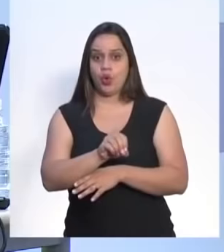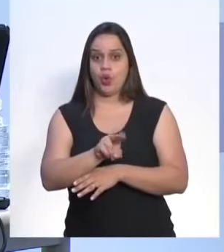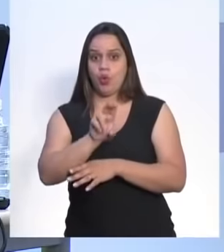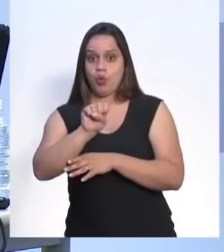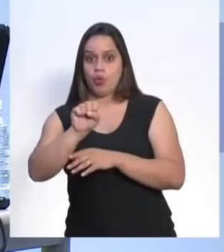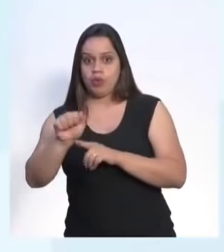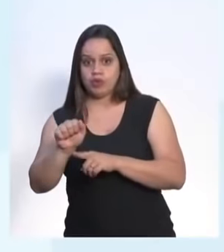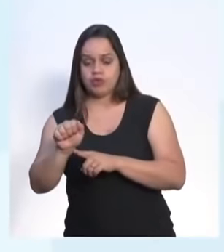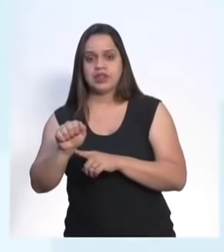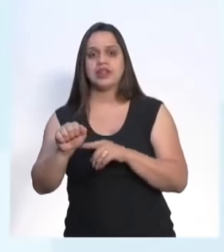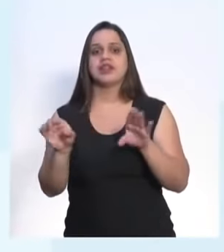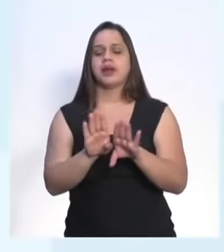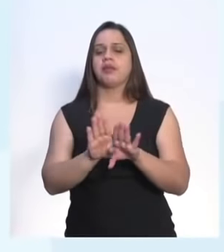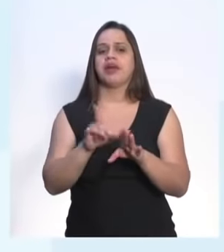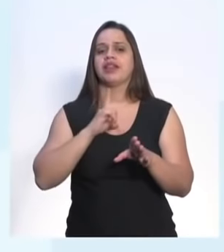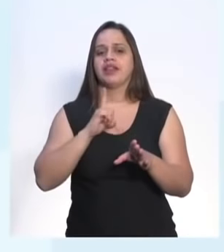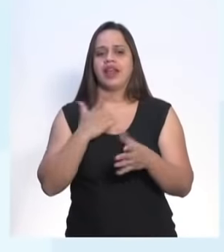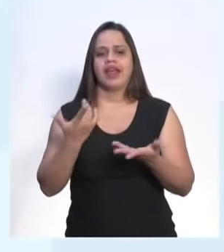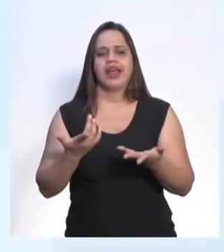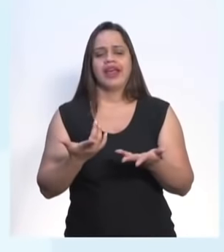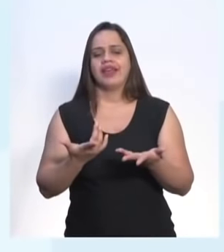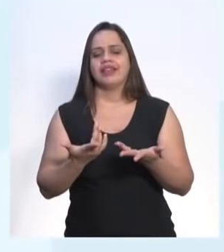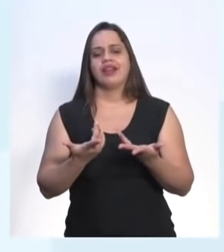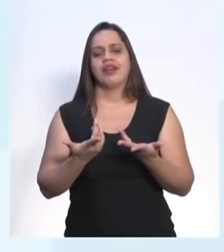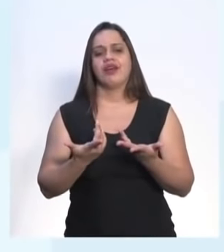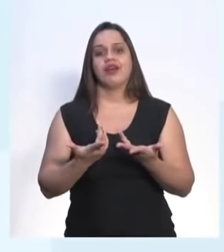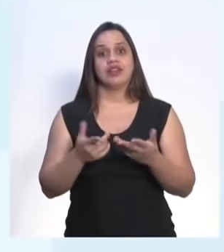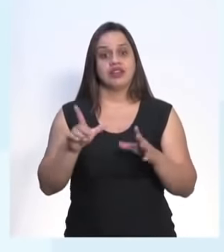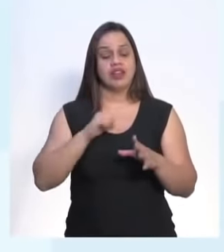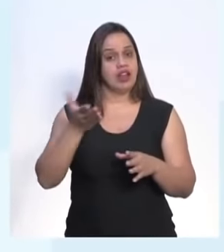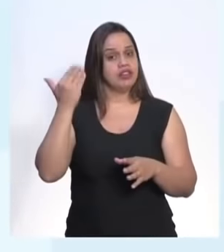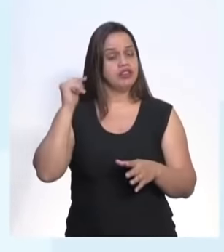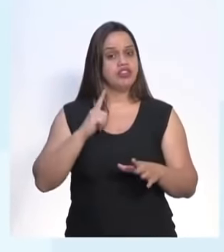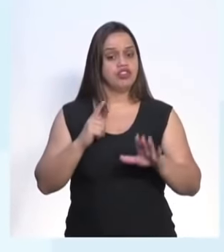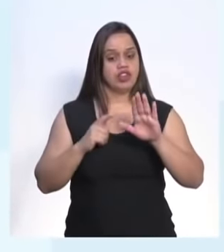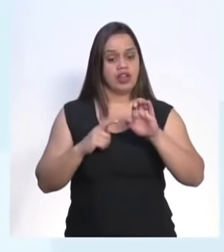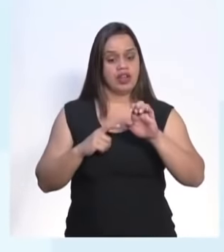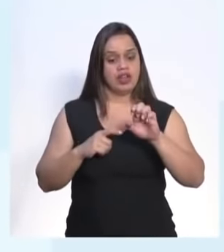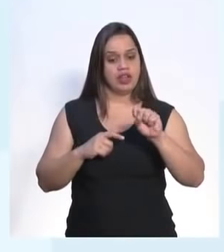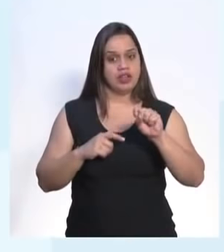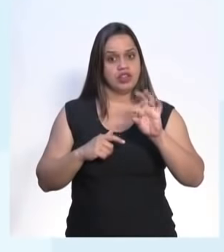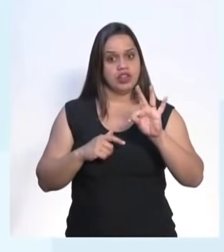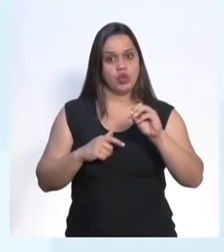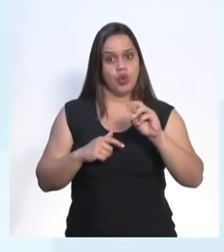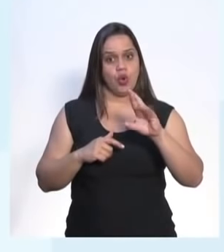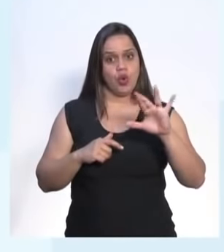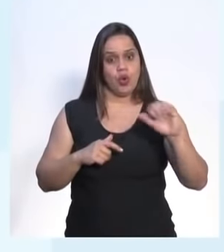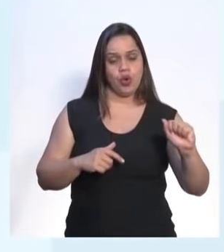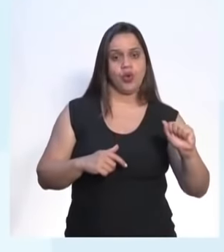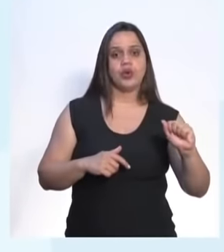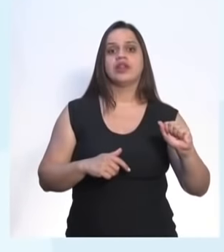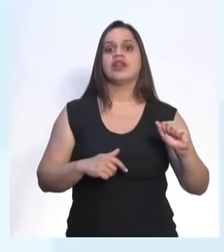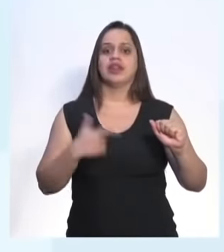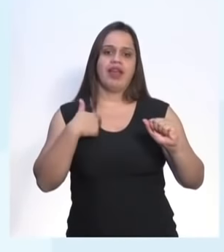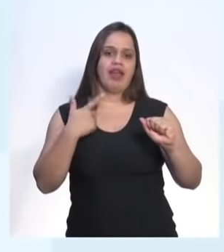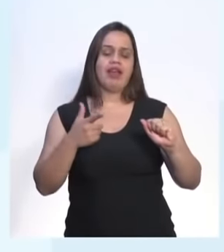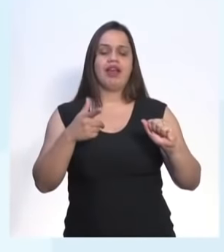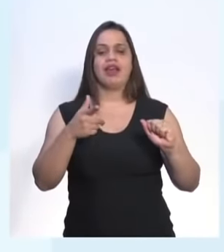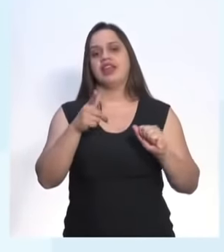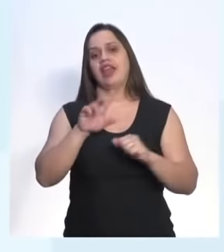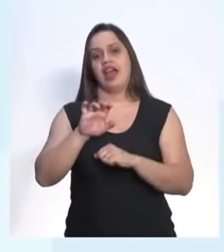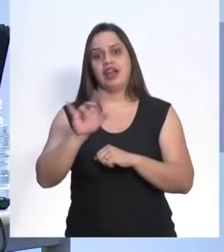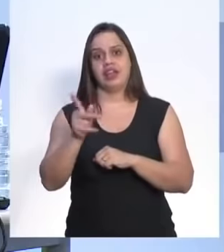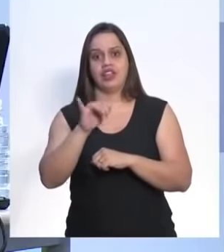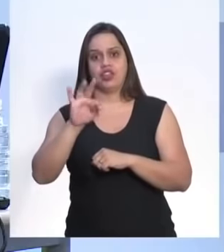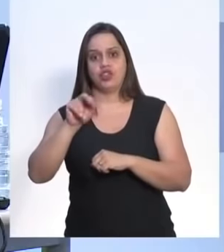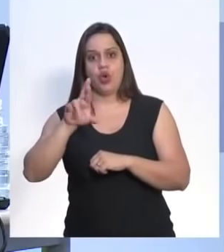o História tinha diferente, né? Isso. Tinha História também. Então, a gente consegue ver uma variação aí na nossa língua.